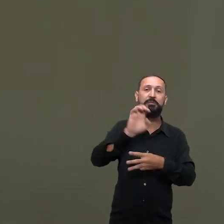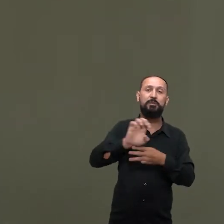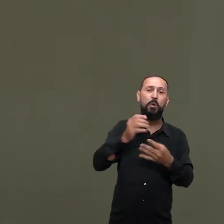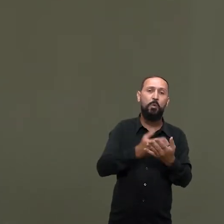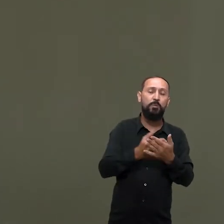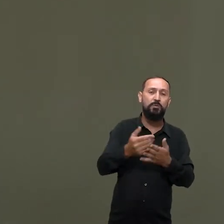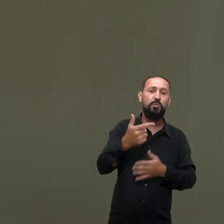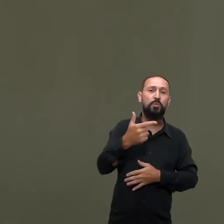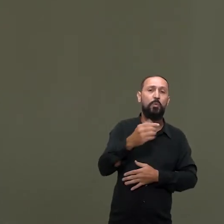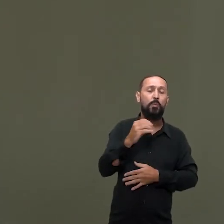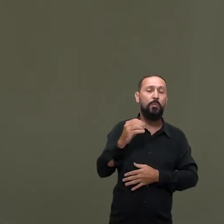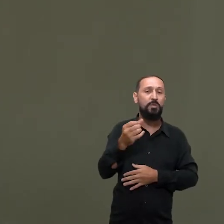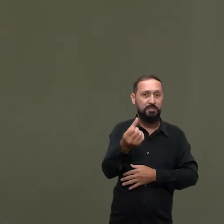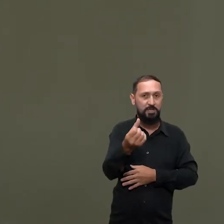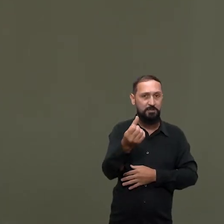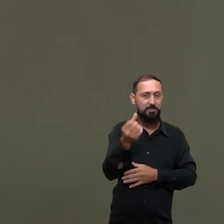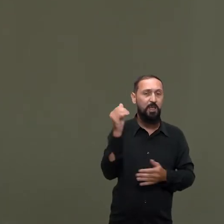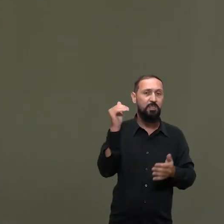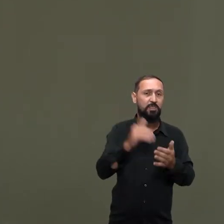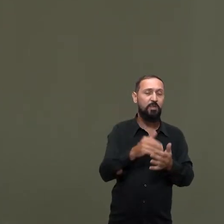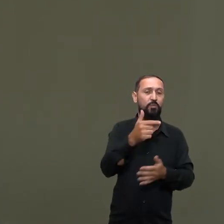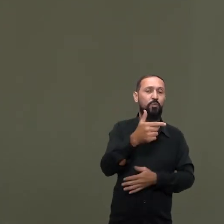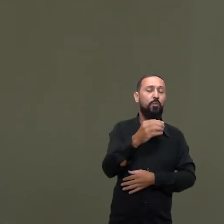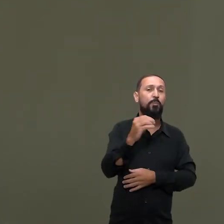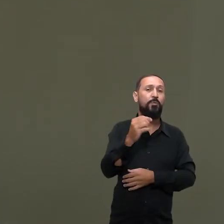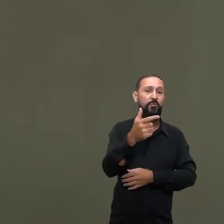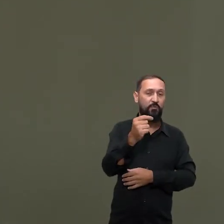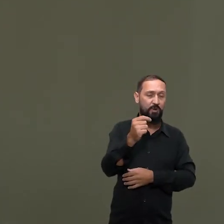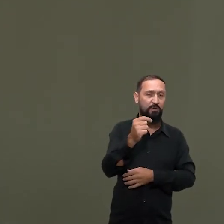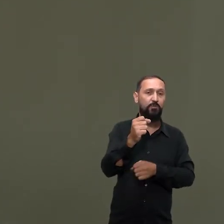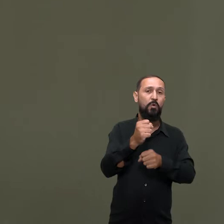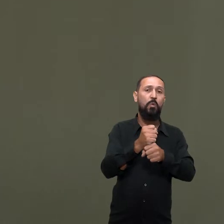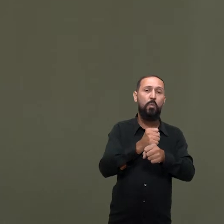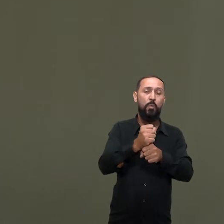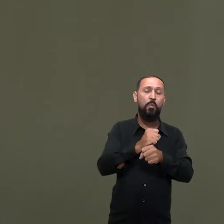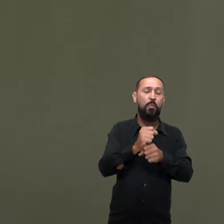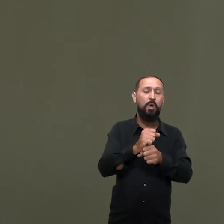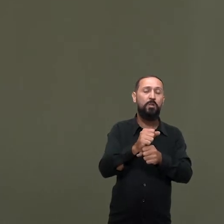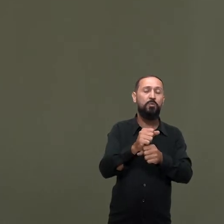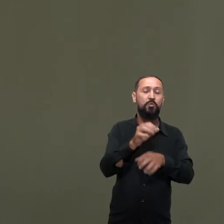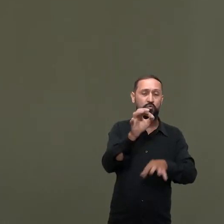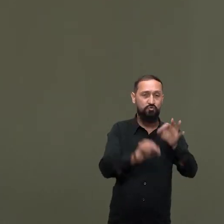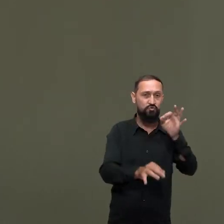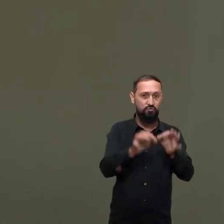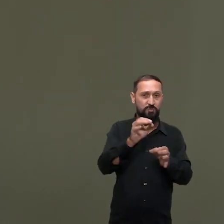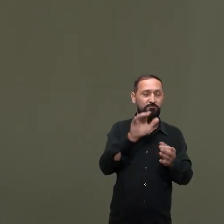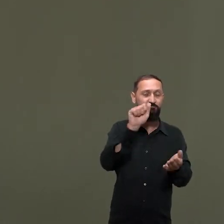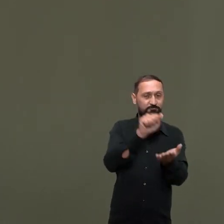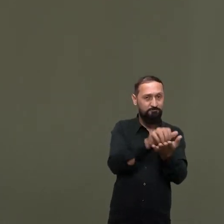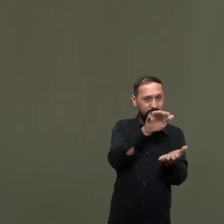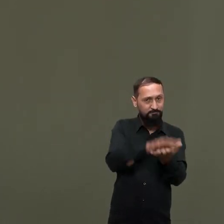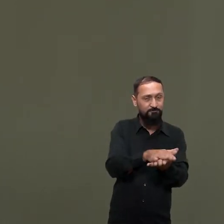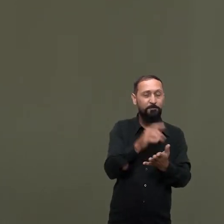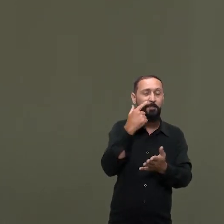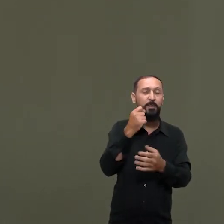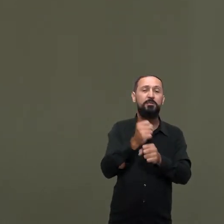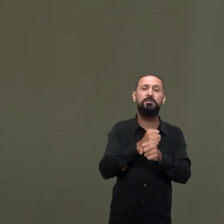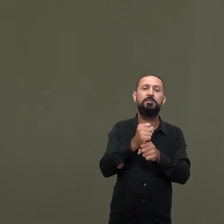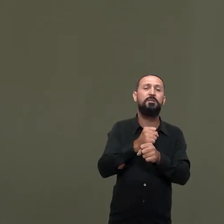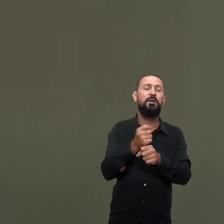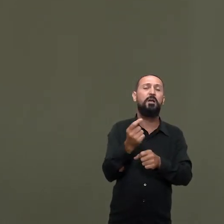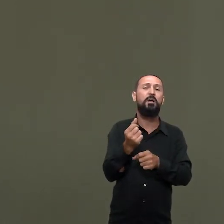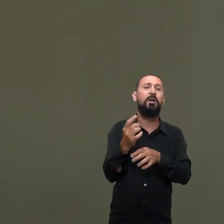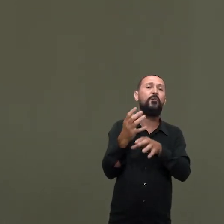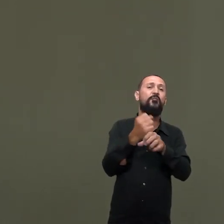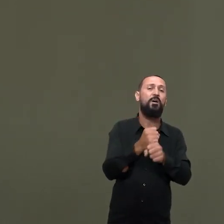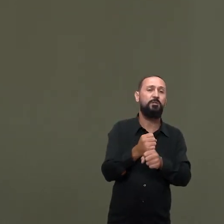estados, desde 2006 a 2020, que foi o ano do julgamento da ação, nós teríamos que... Esse valor